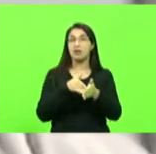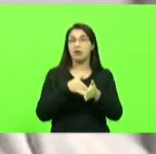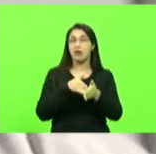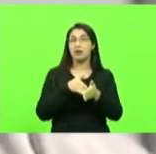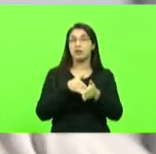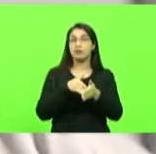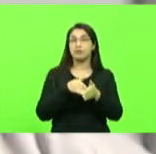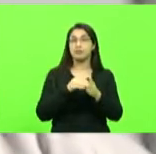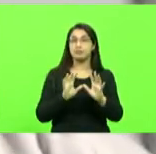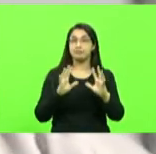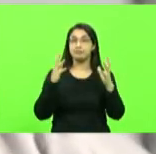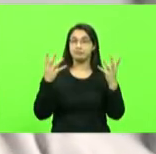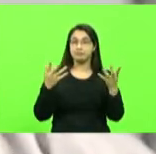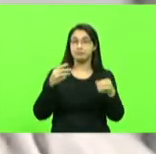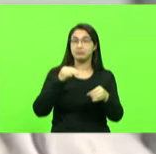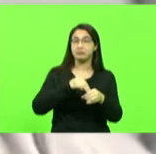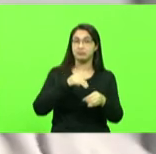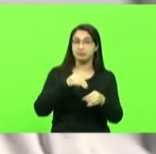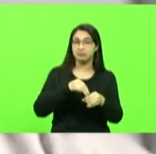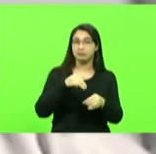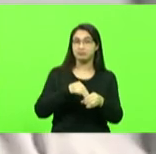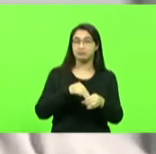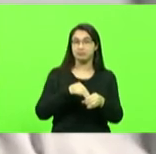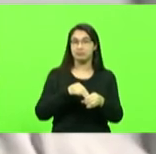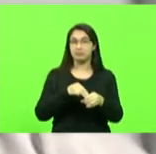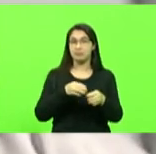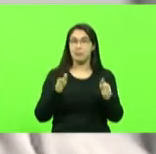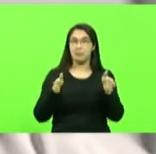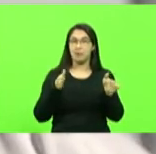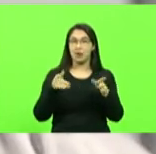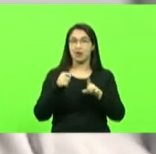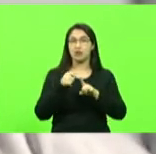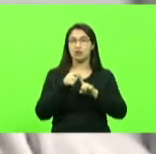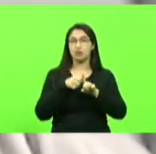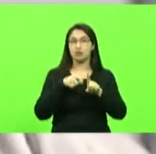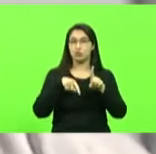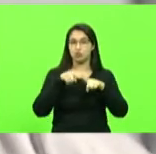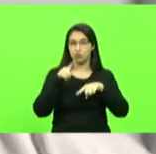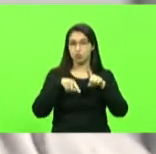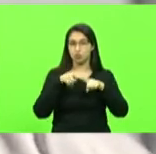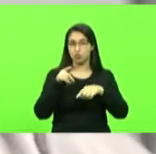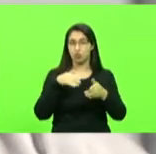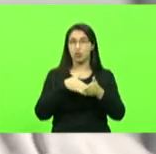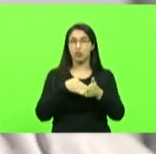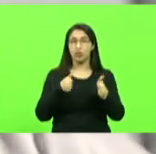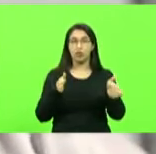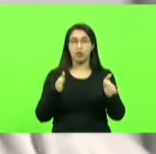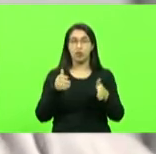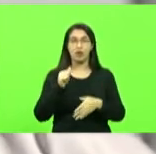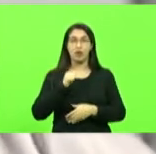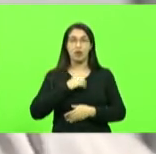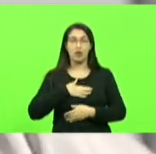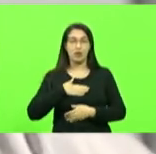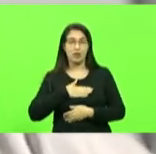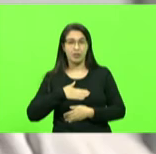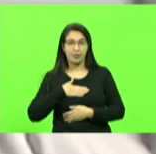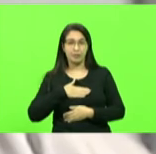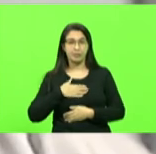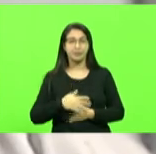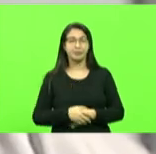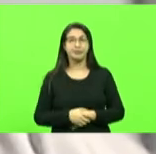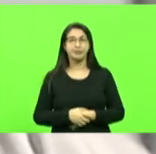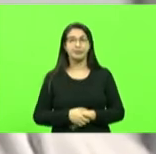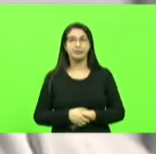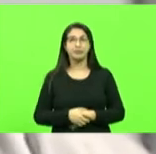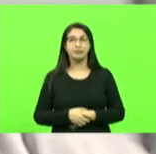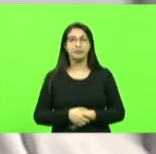municipais. As conferências municipais entre julho e agosto, né? E a nossa estadual, como a nossa